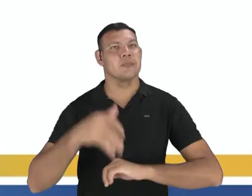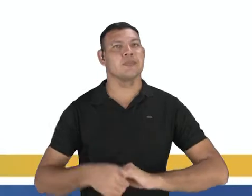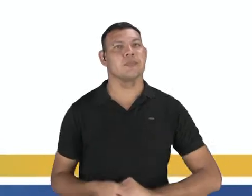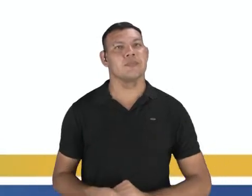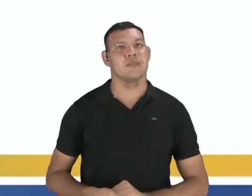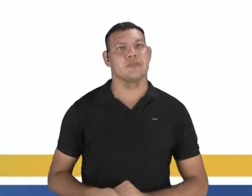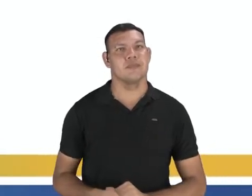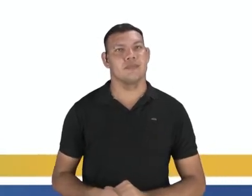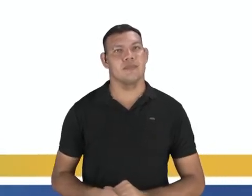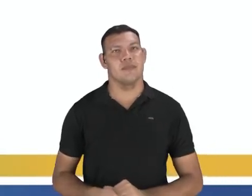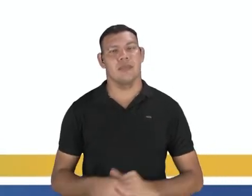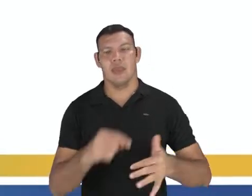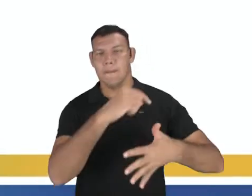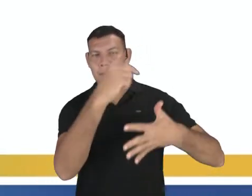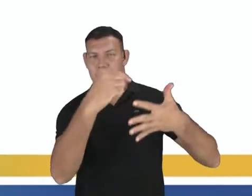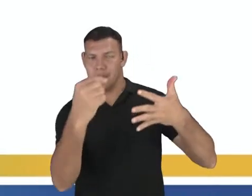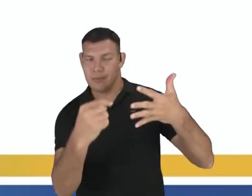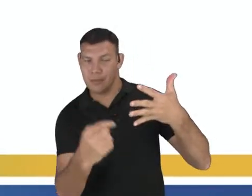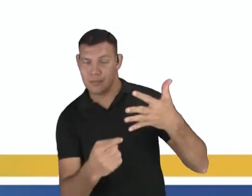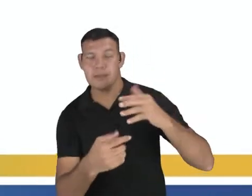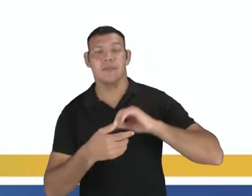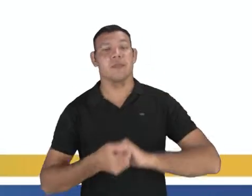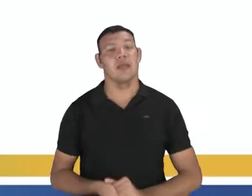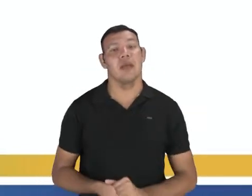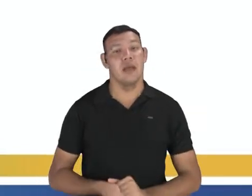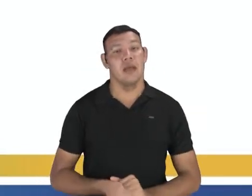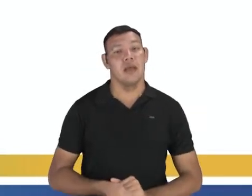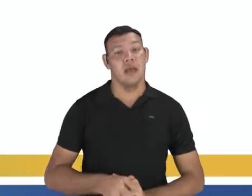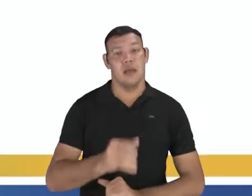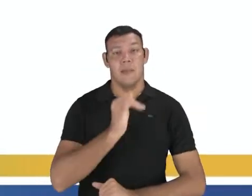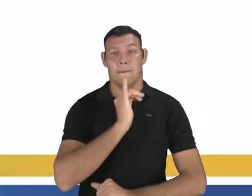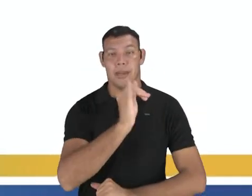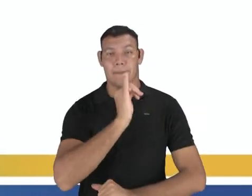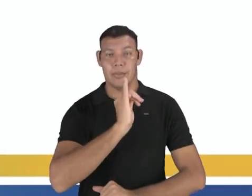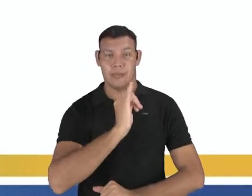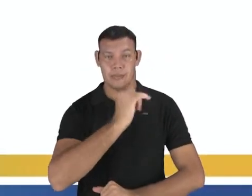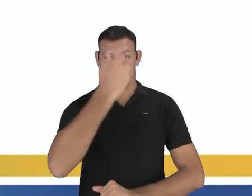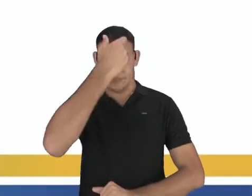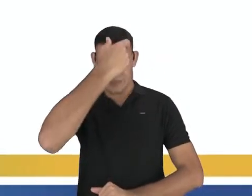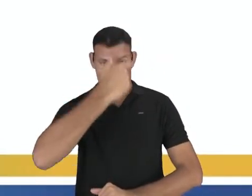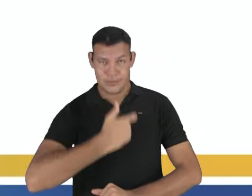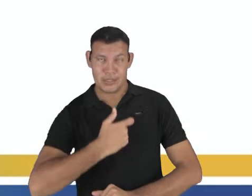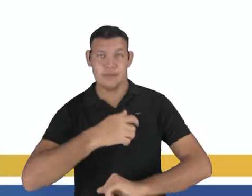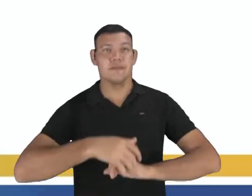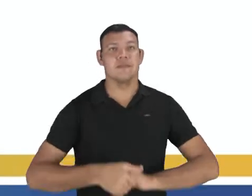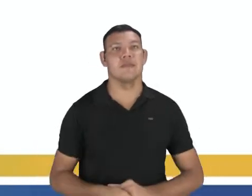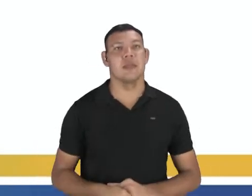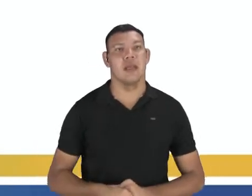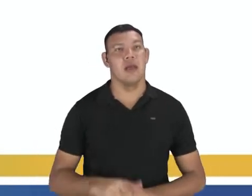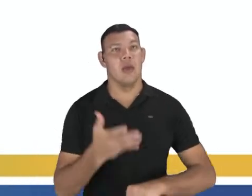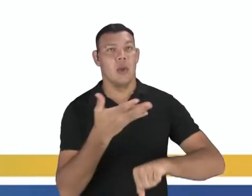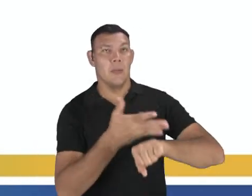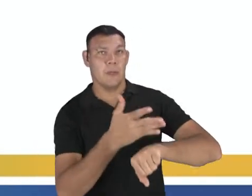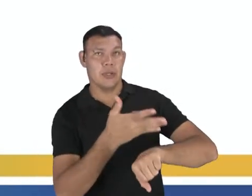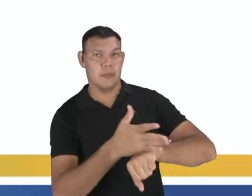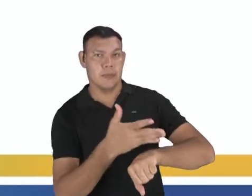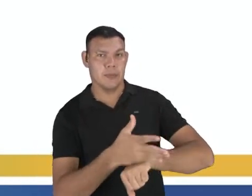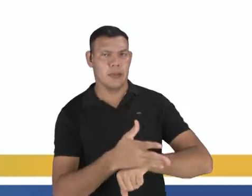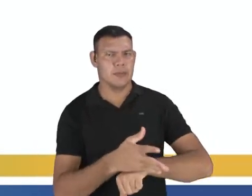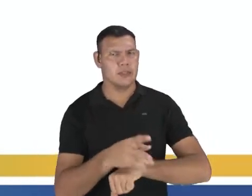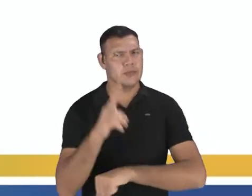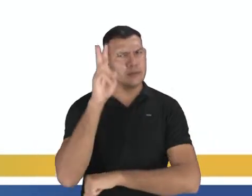comigo, ó, sobre os elementos da narrativa. O narrador é quem conta a história, participando da